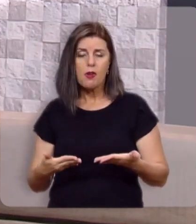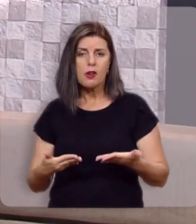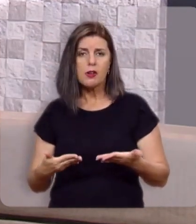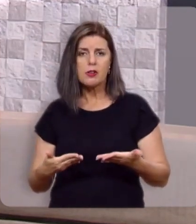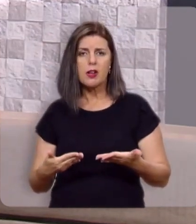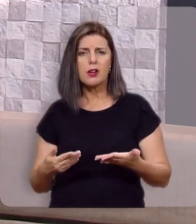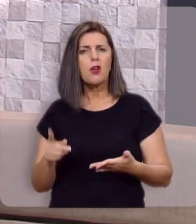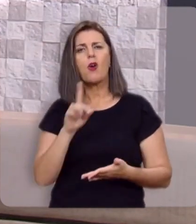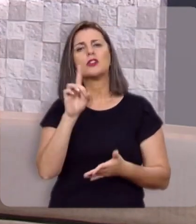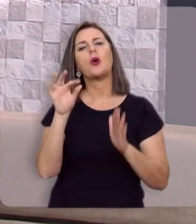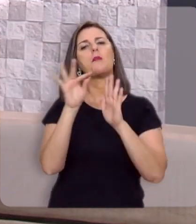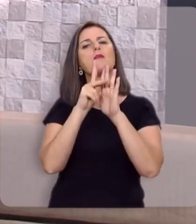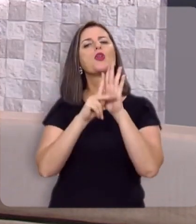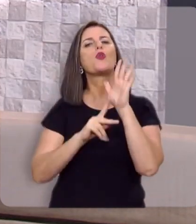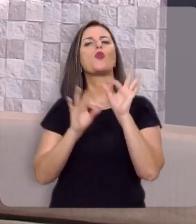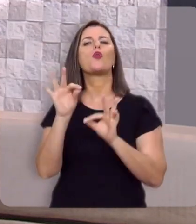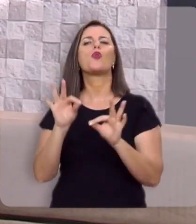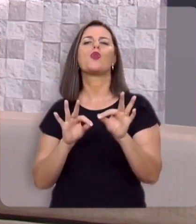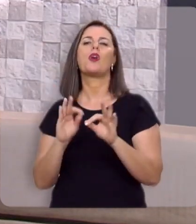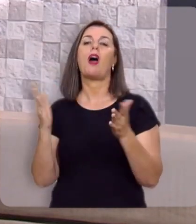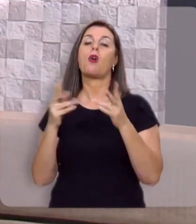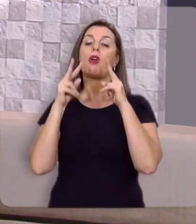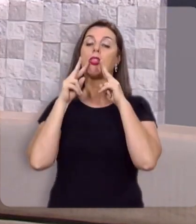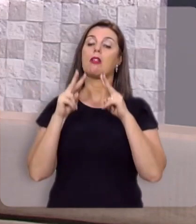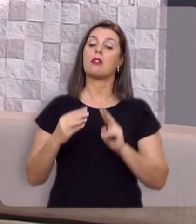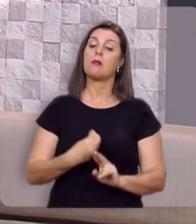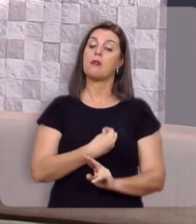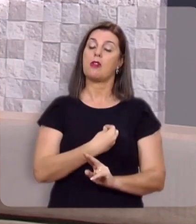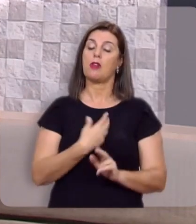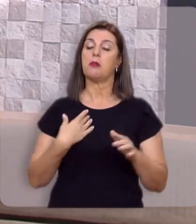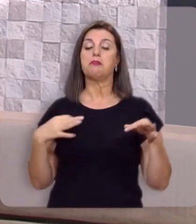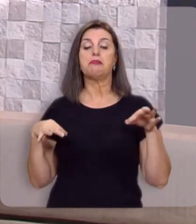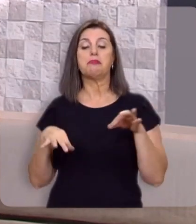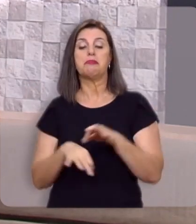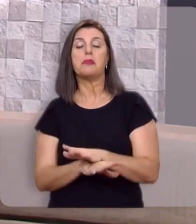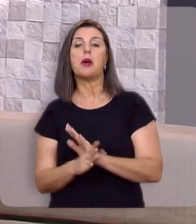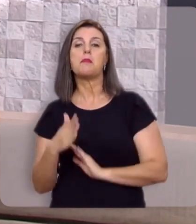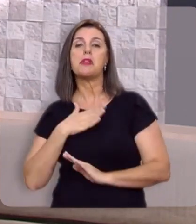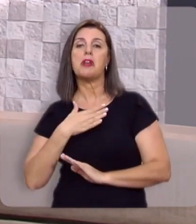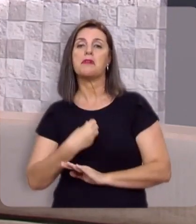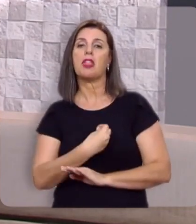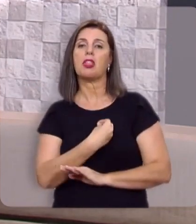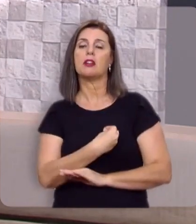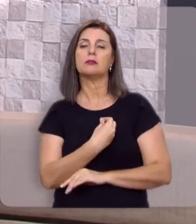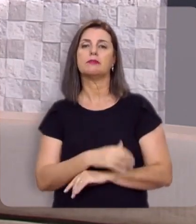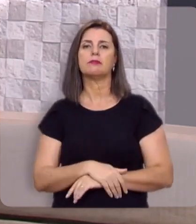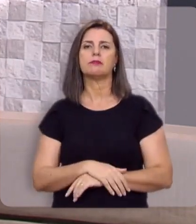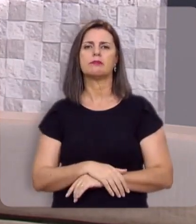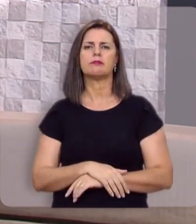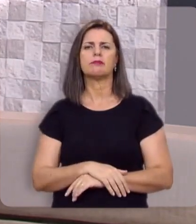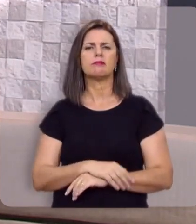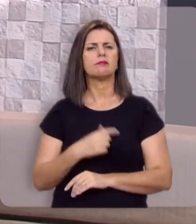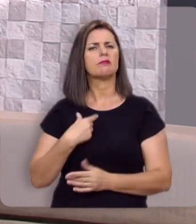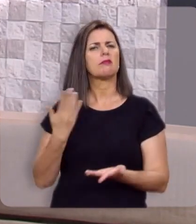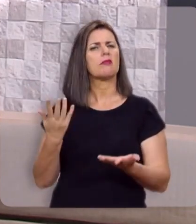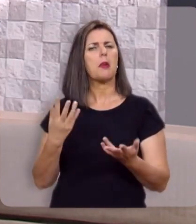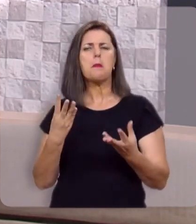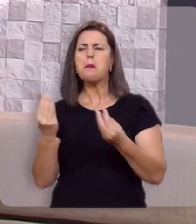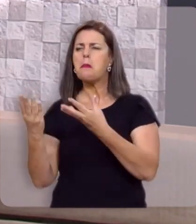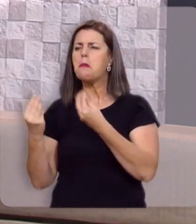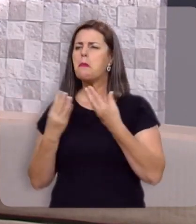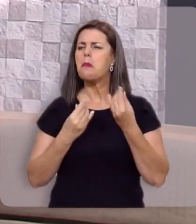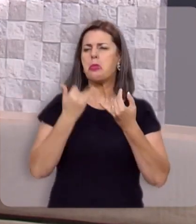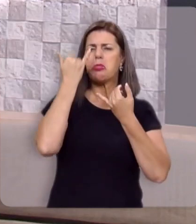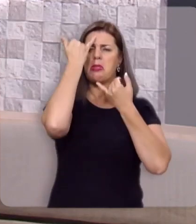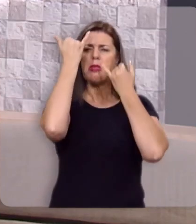isso não é mais um projeto, agora é um testemunho de vida. Eu completei a carreira. No meio de tantas vozes,